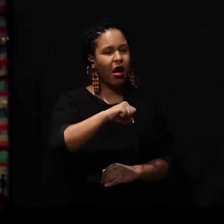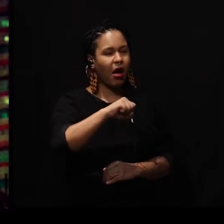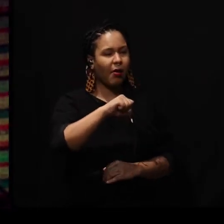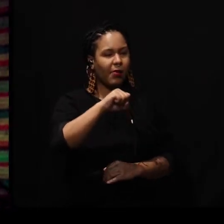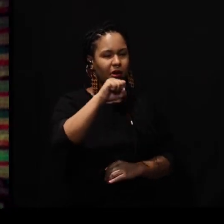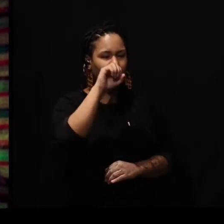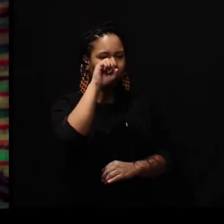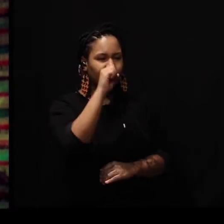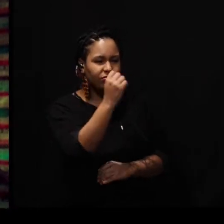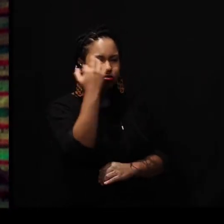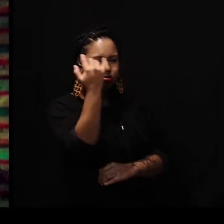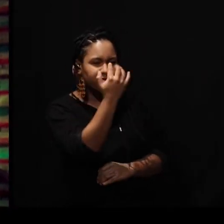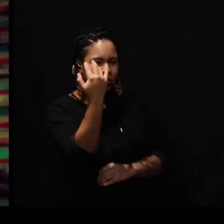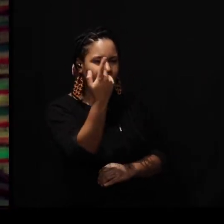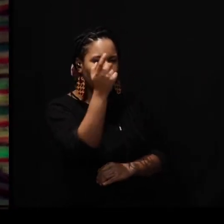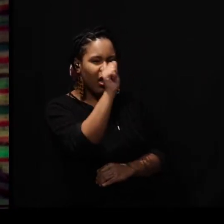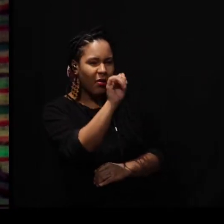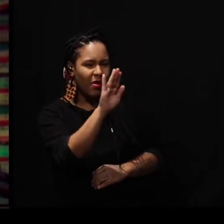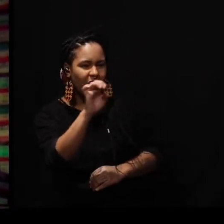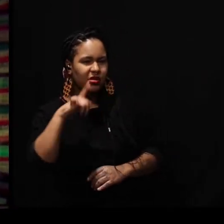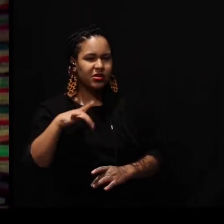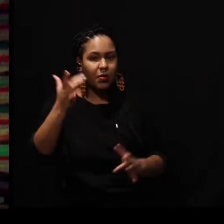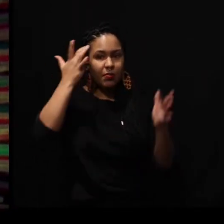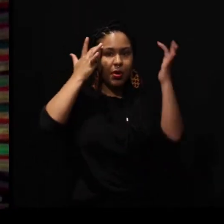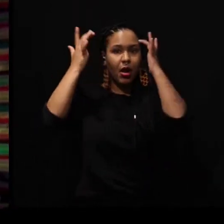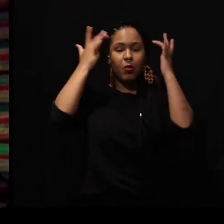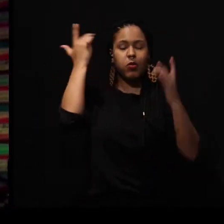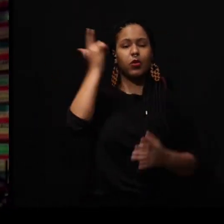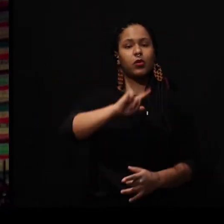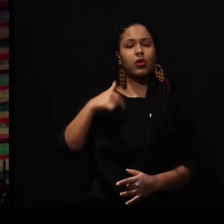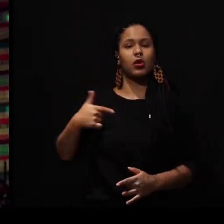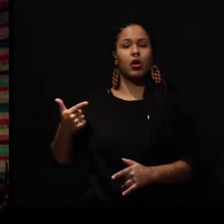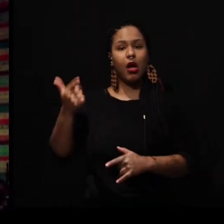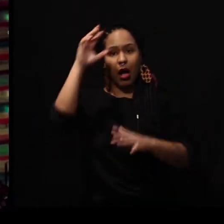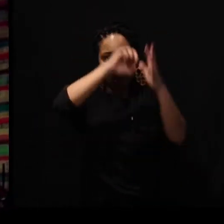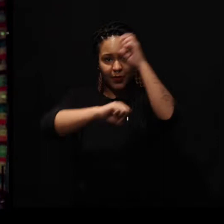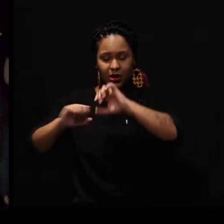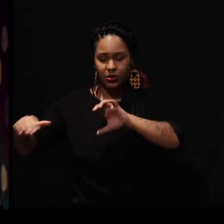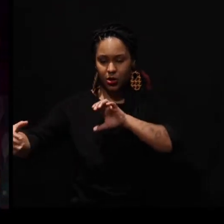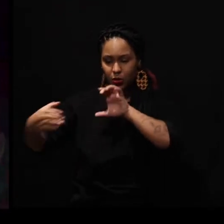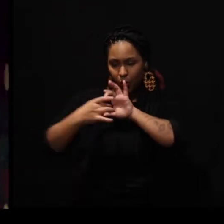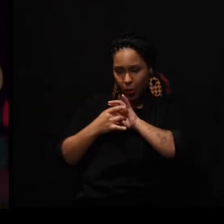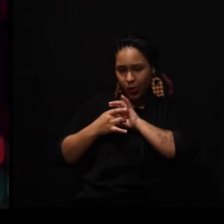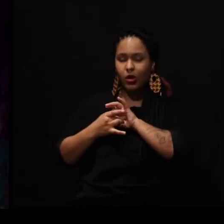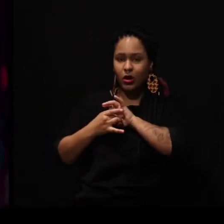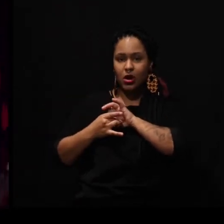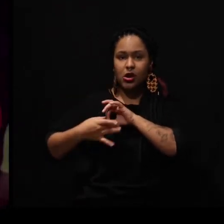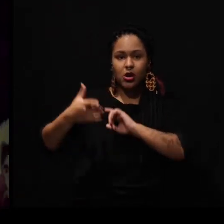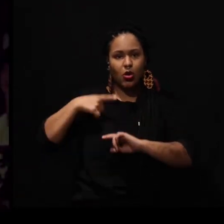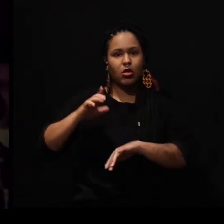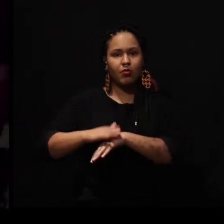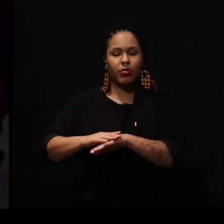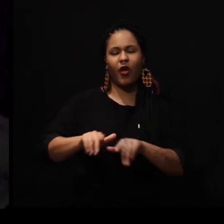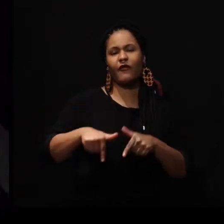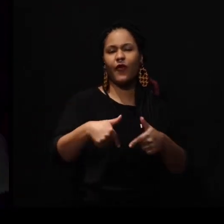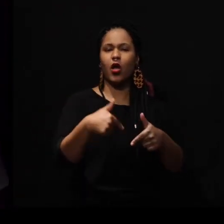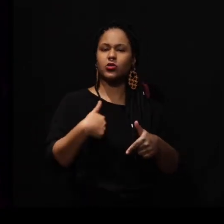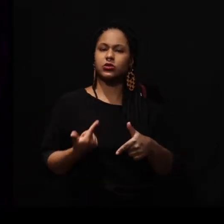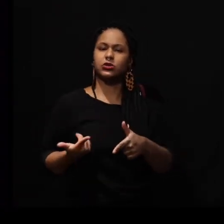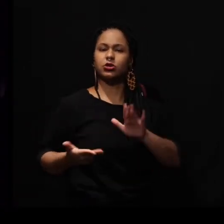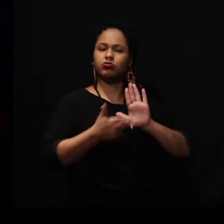Alfabetizar amorosamente, alcança amadurecimento, aprendiz acolhido, atingindo assunção,